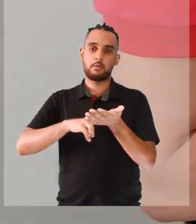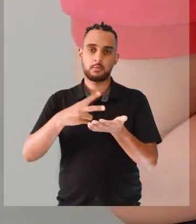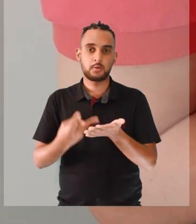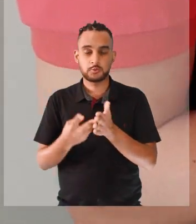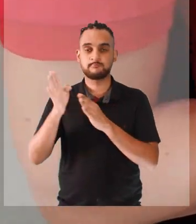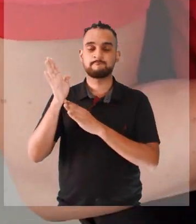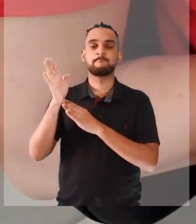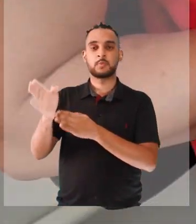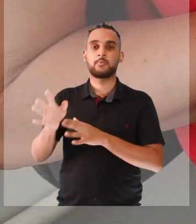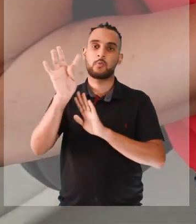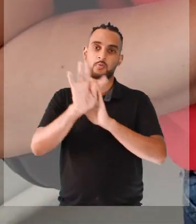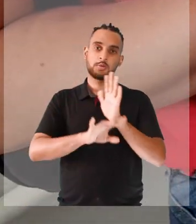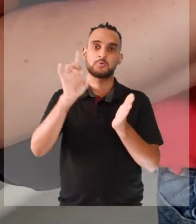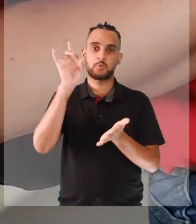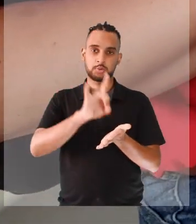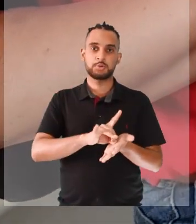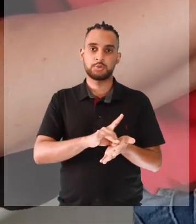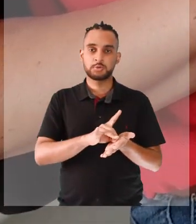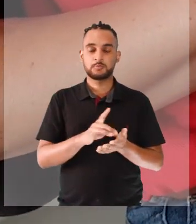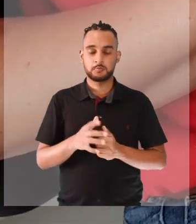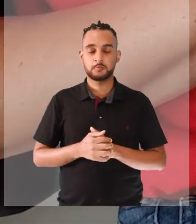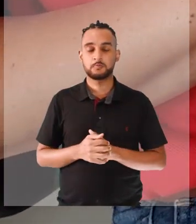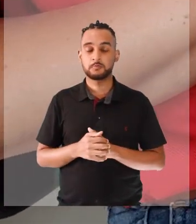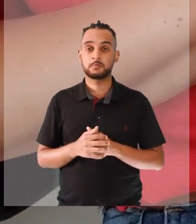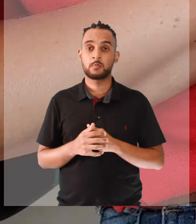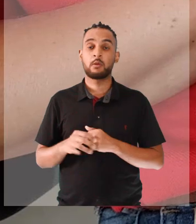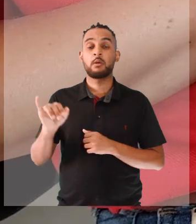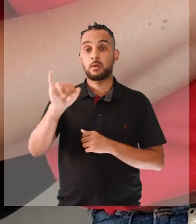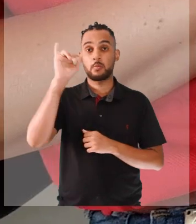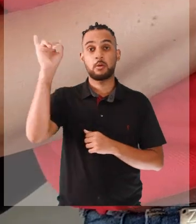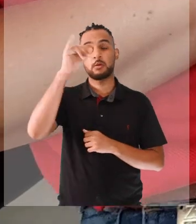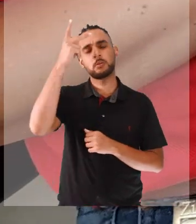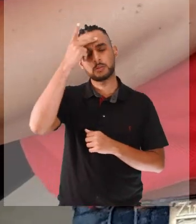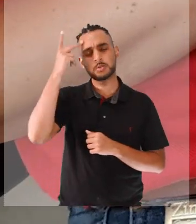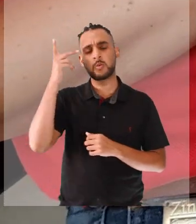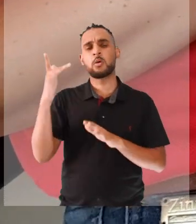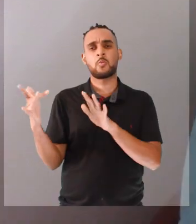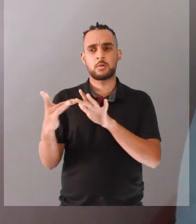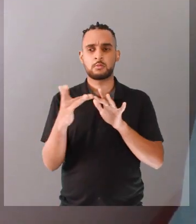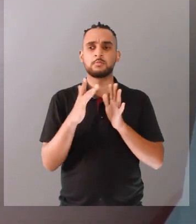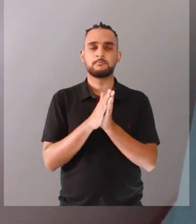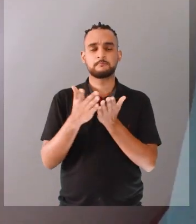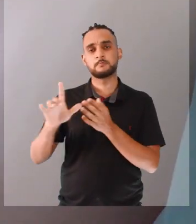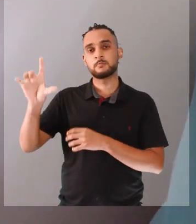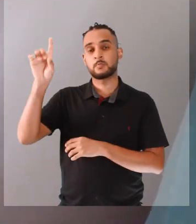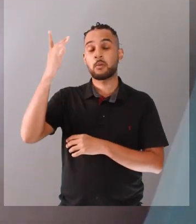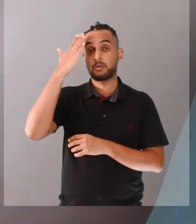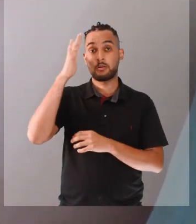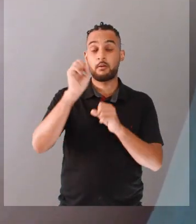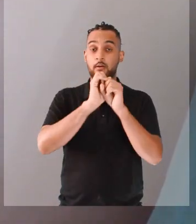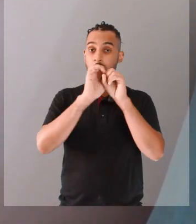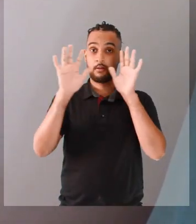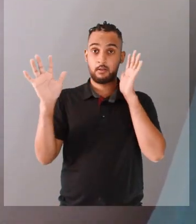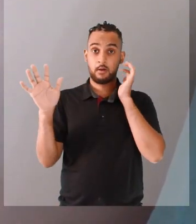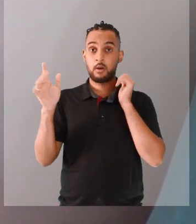é necessária escolher uma tradução que seja fidedigna com os textos originais. É importante que as pessoas